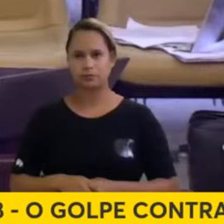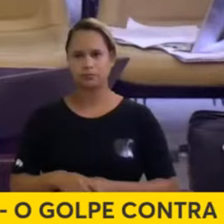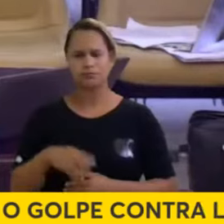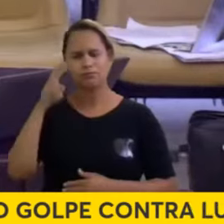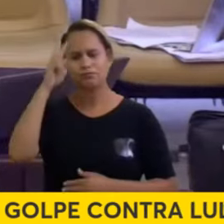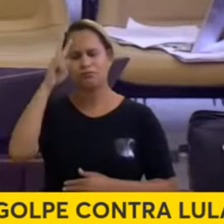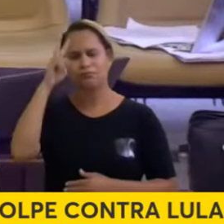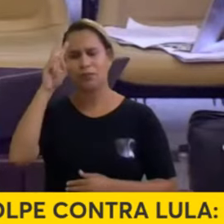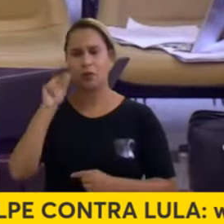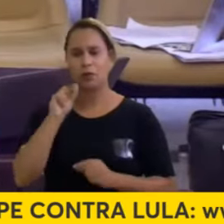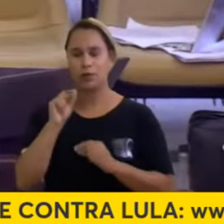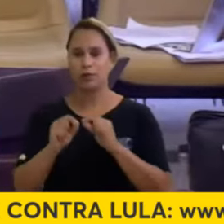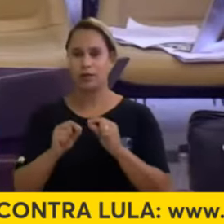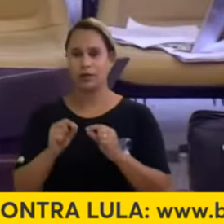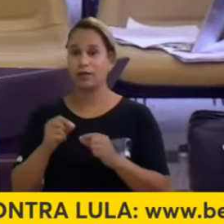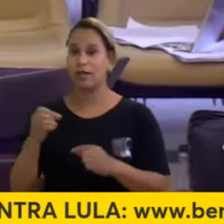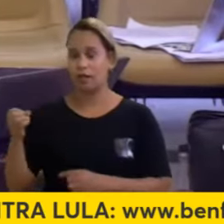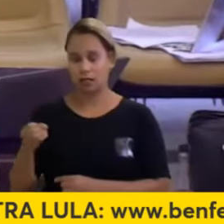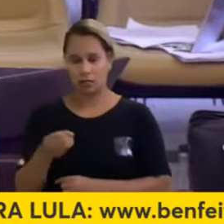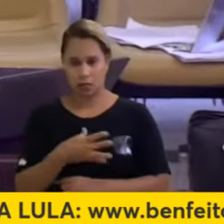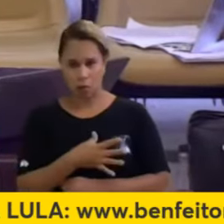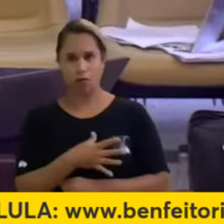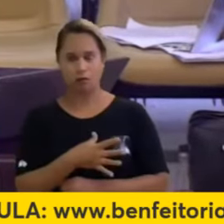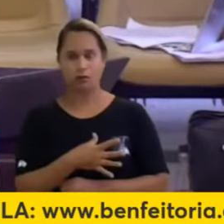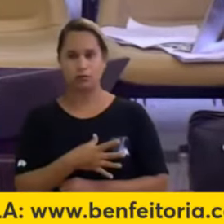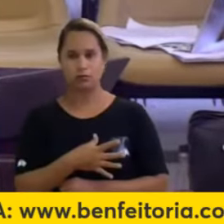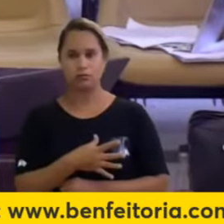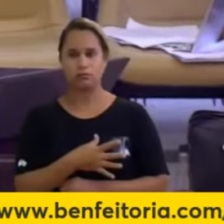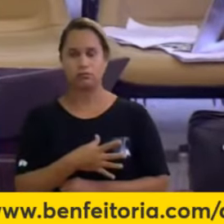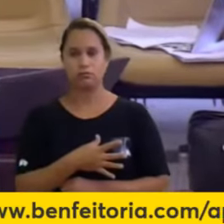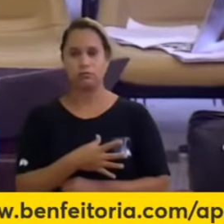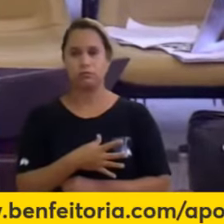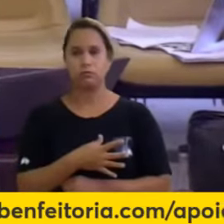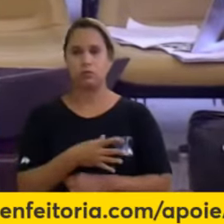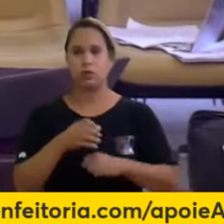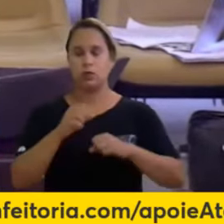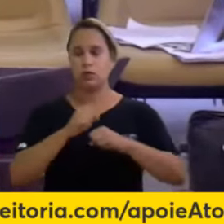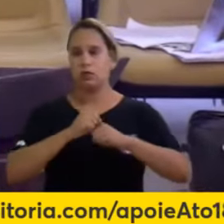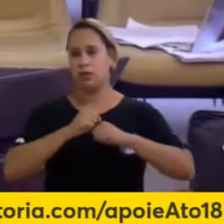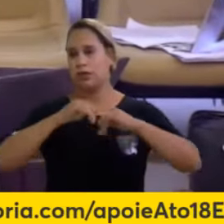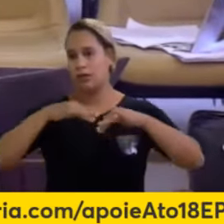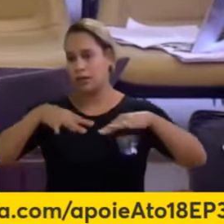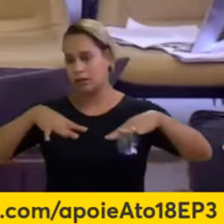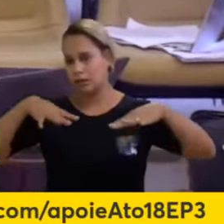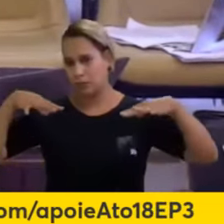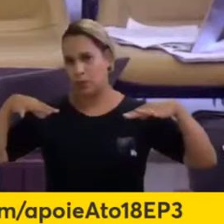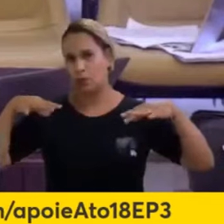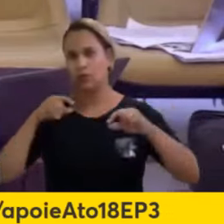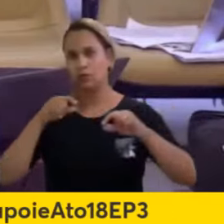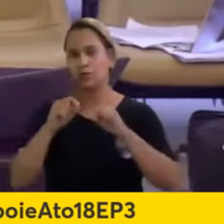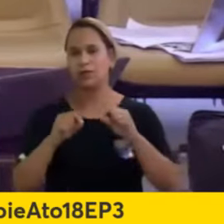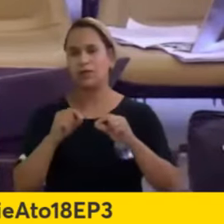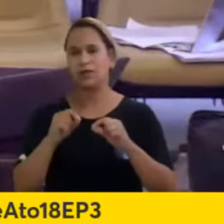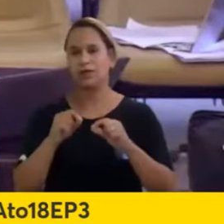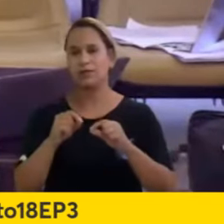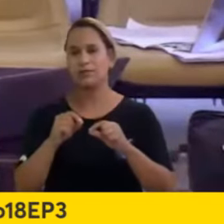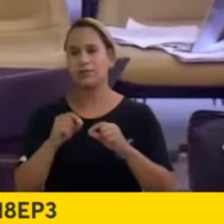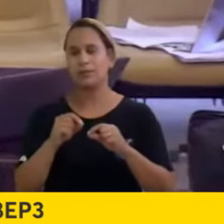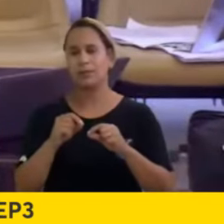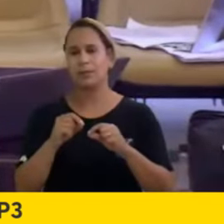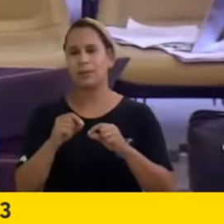aliás é é nova da da Tribuna eh do acordo com a D7 que foi o que constou lá que era isso aqui com todo respeito abuso de